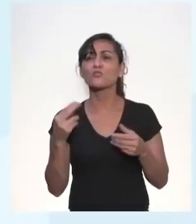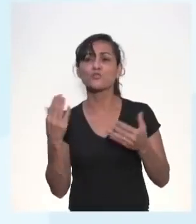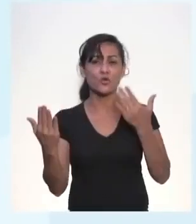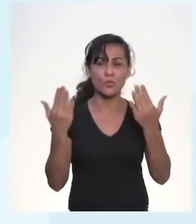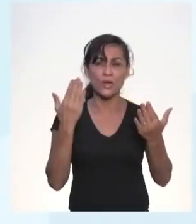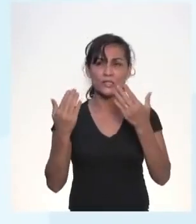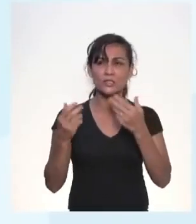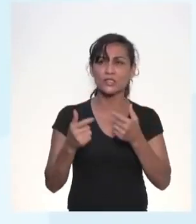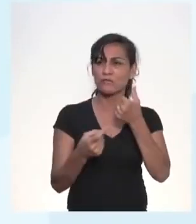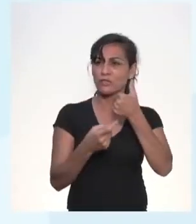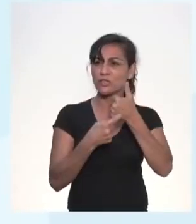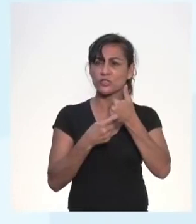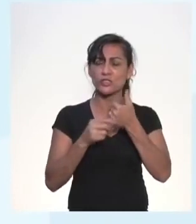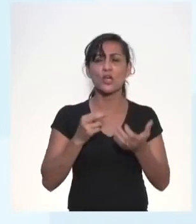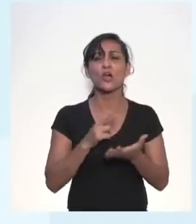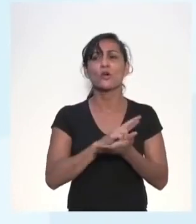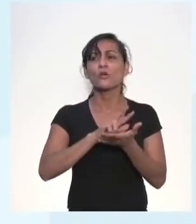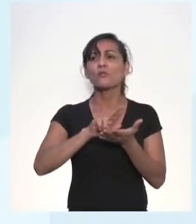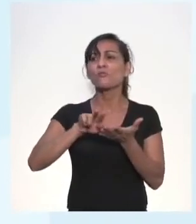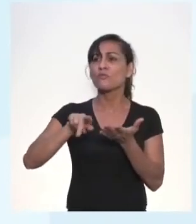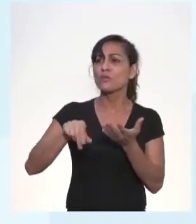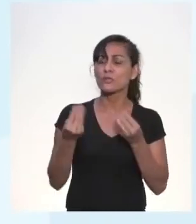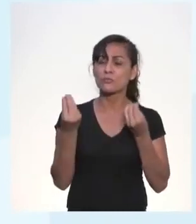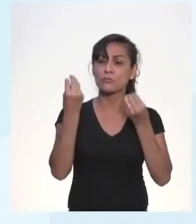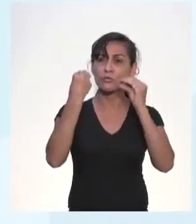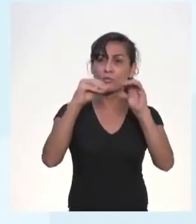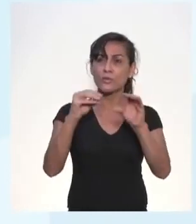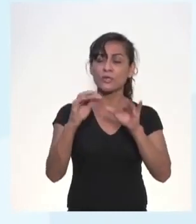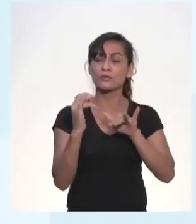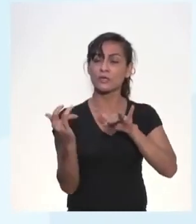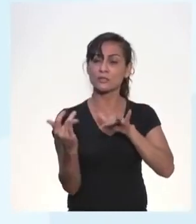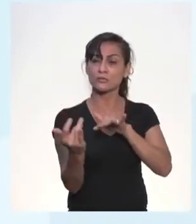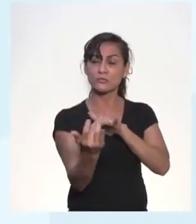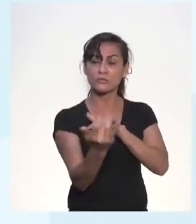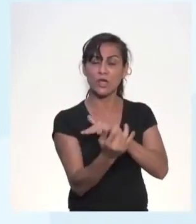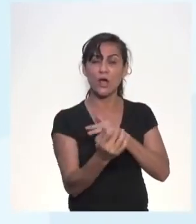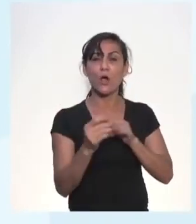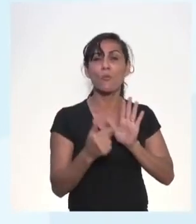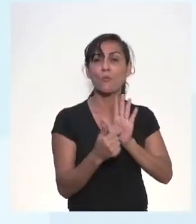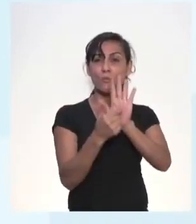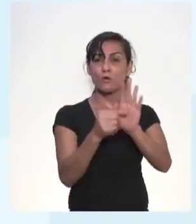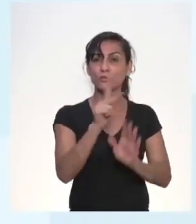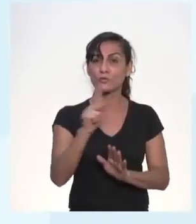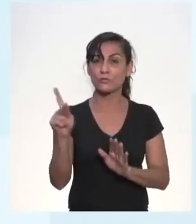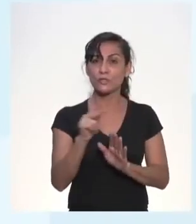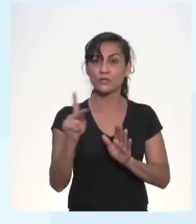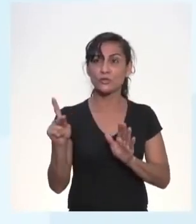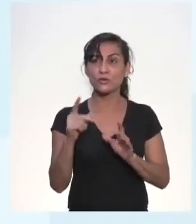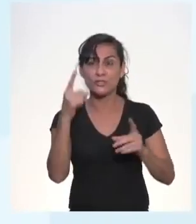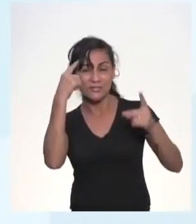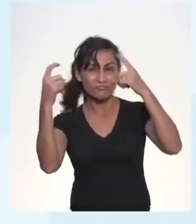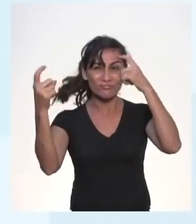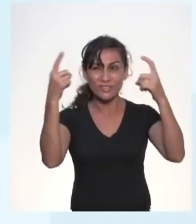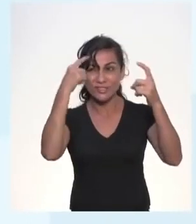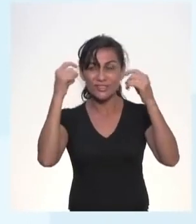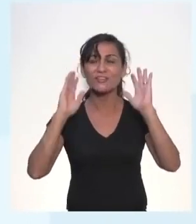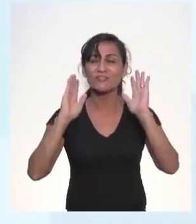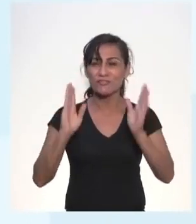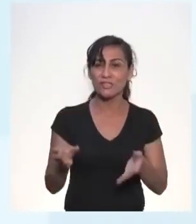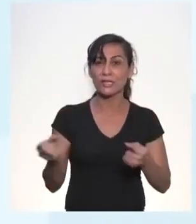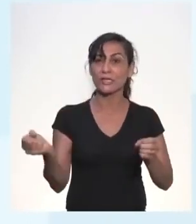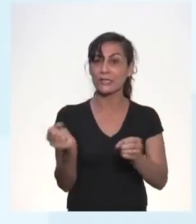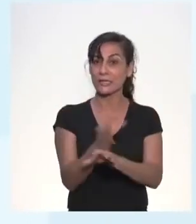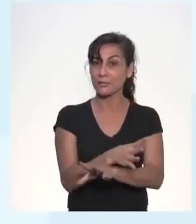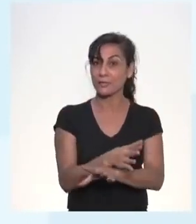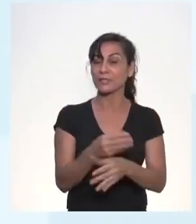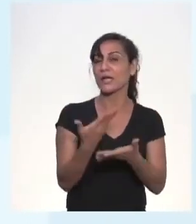adjetivos diversos, publique nas redes sociais e mostre para o seu professor ou a sua professora. Seja bem criativo. Está acabando a aula. O que vimos hoje, uso de